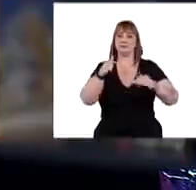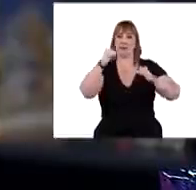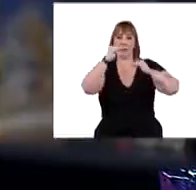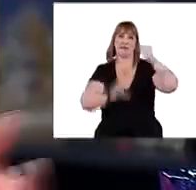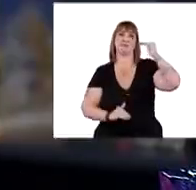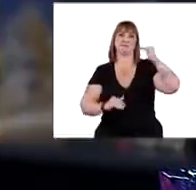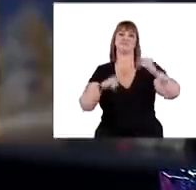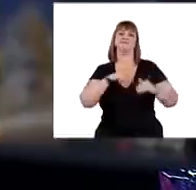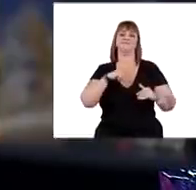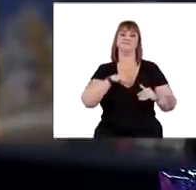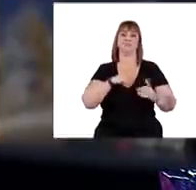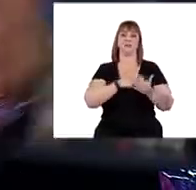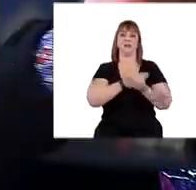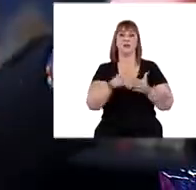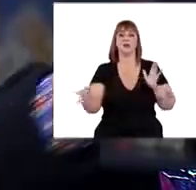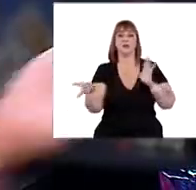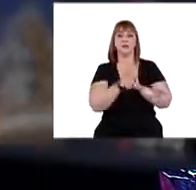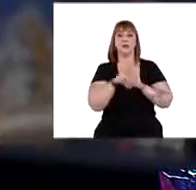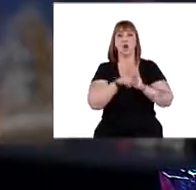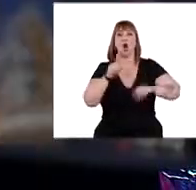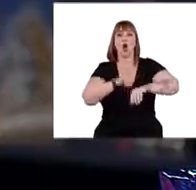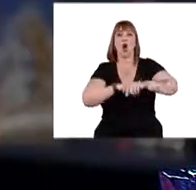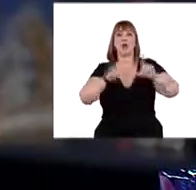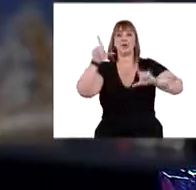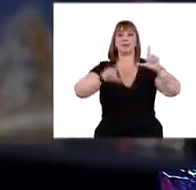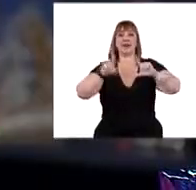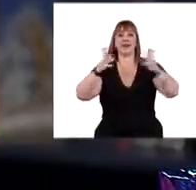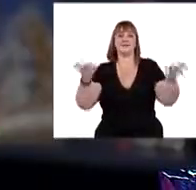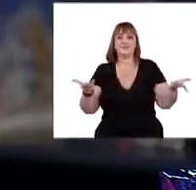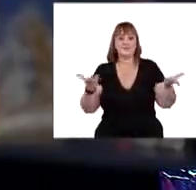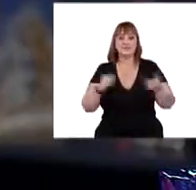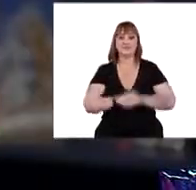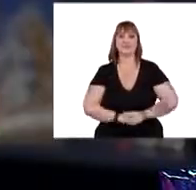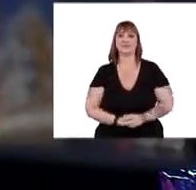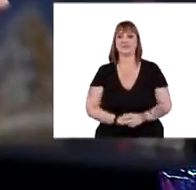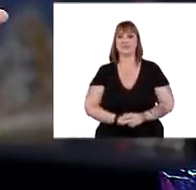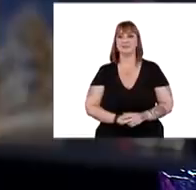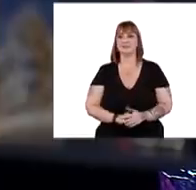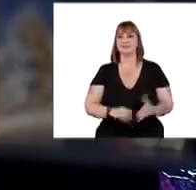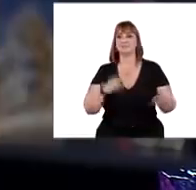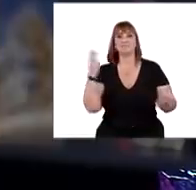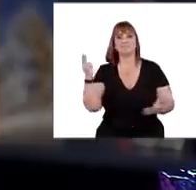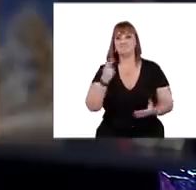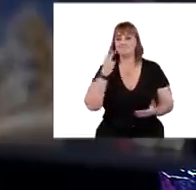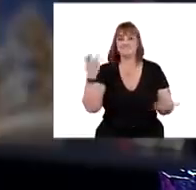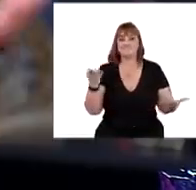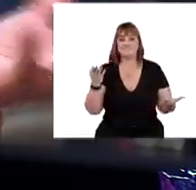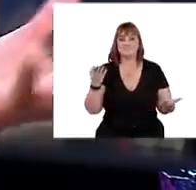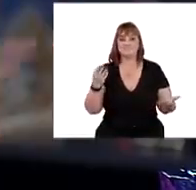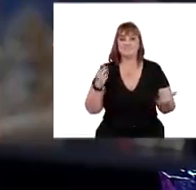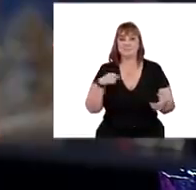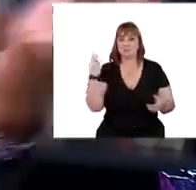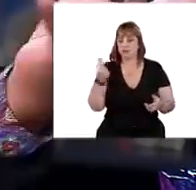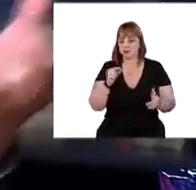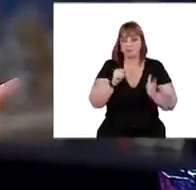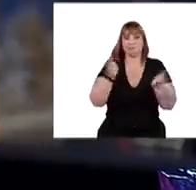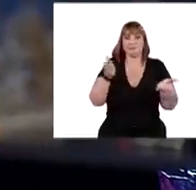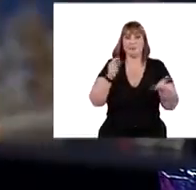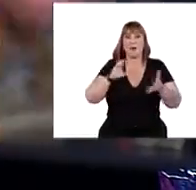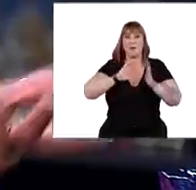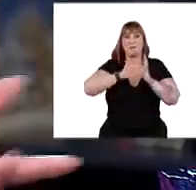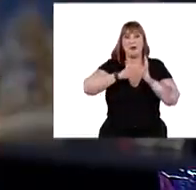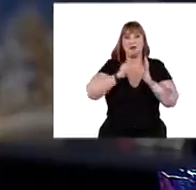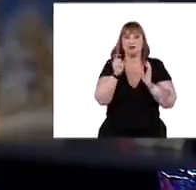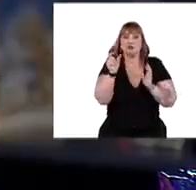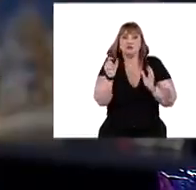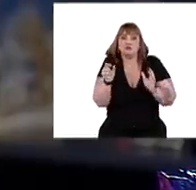né? A começar pelo próprio horário de televisão, né, que é um número muito insignificante para os partidos